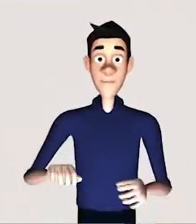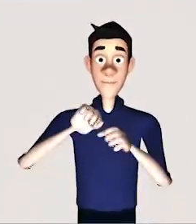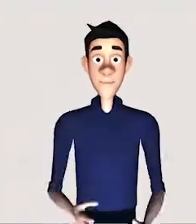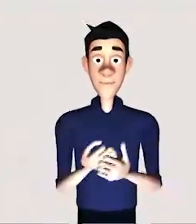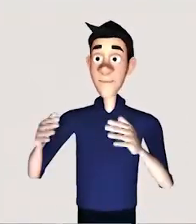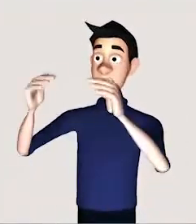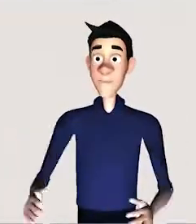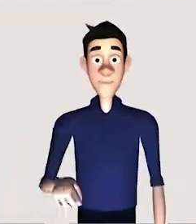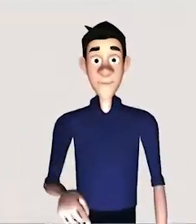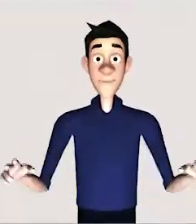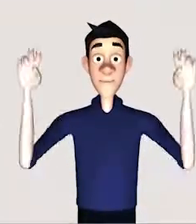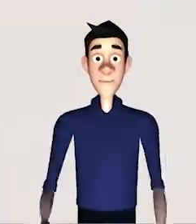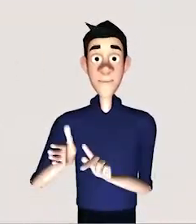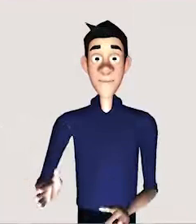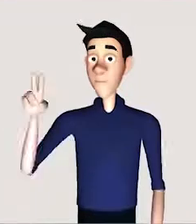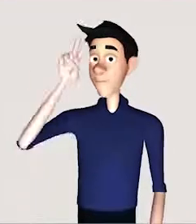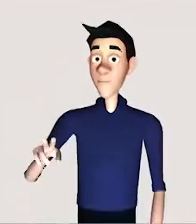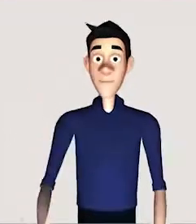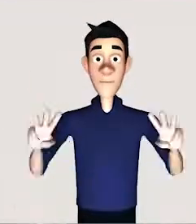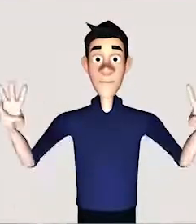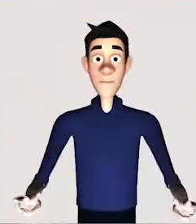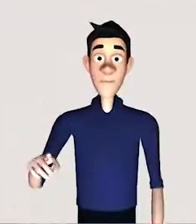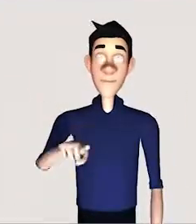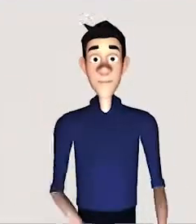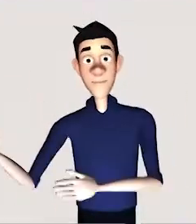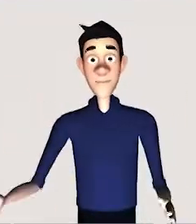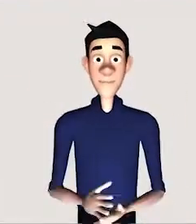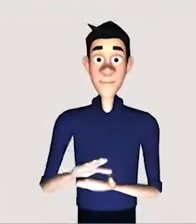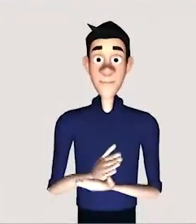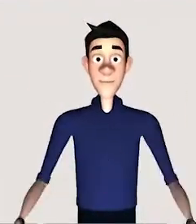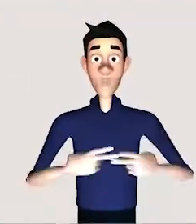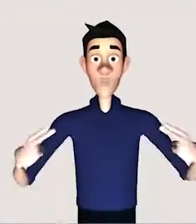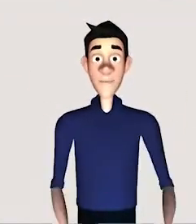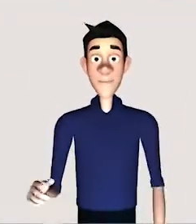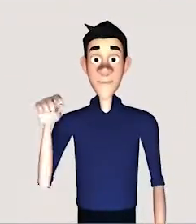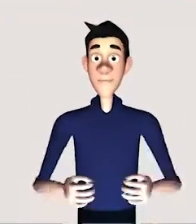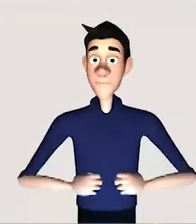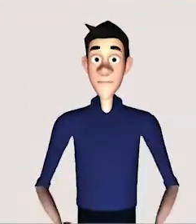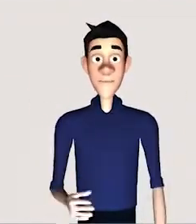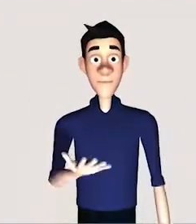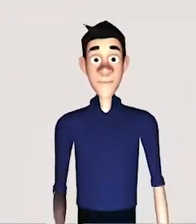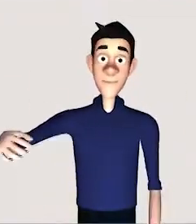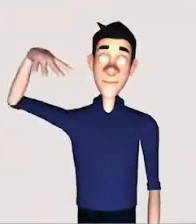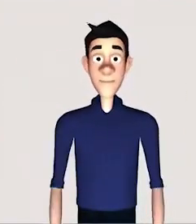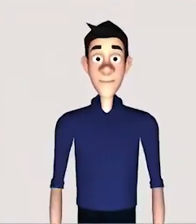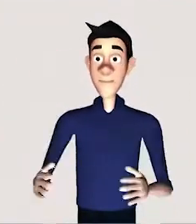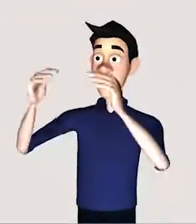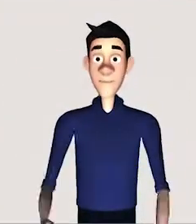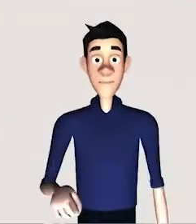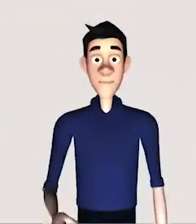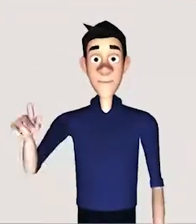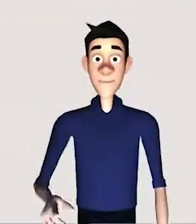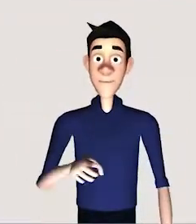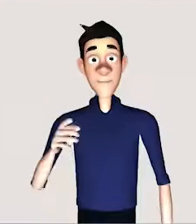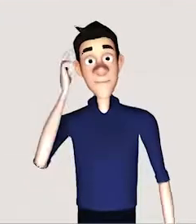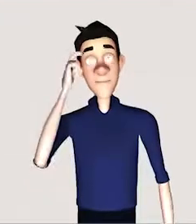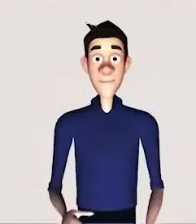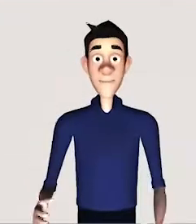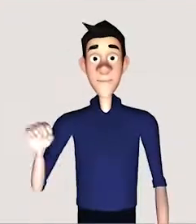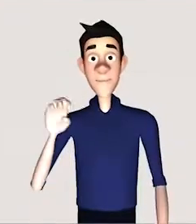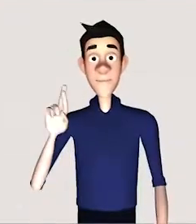efetivamente desenhar esse estudo. E aí, para desenhar o estudo, eu preciso definir qual é a metodologia,